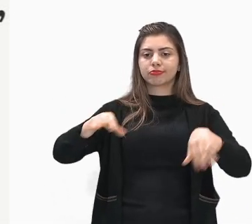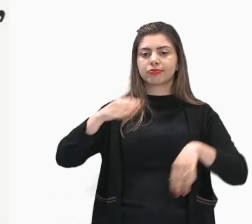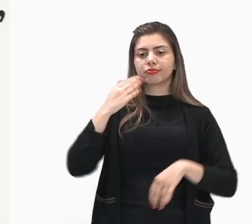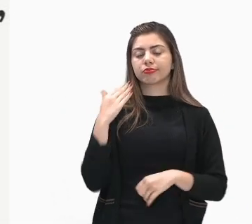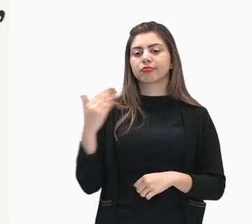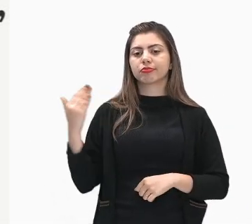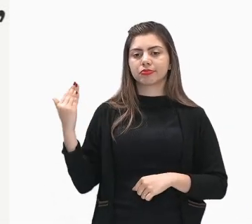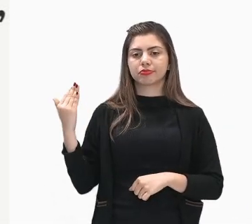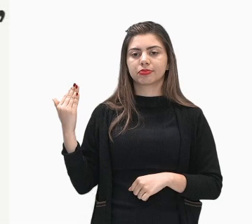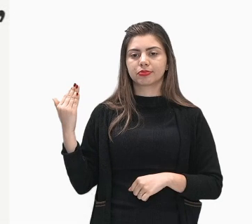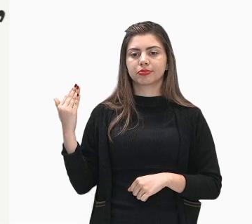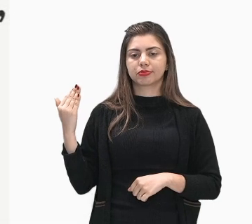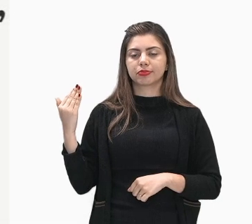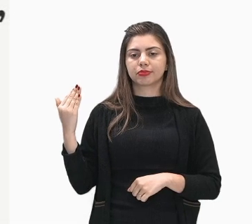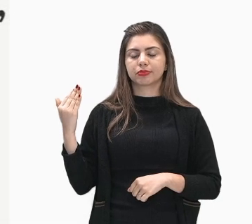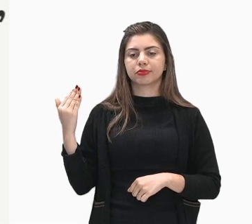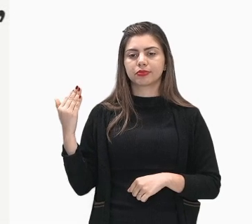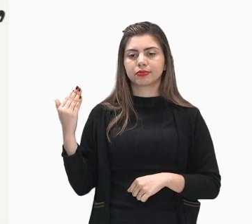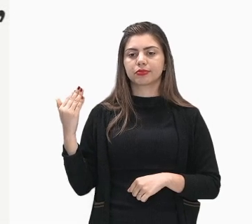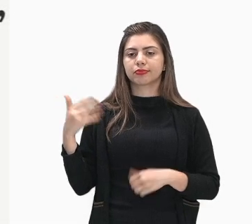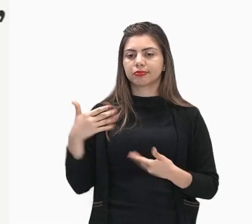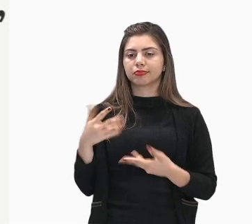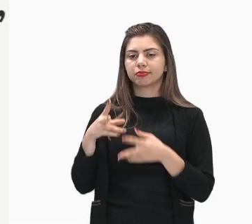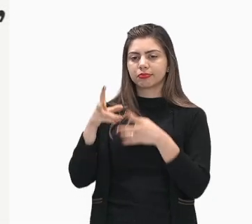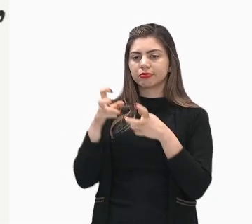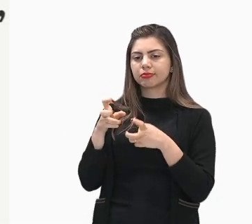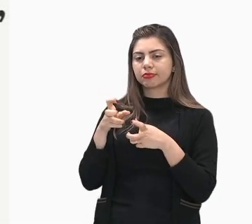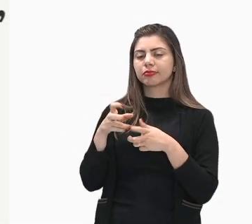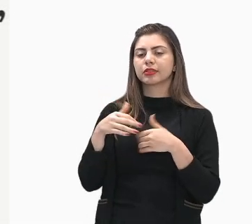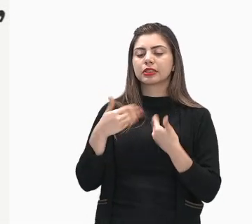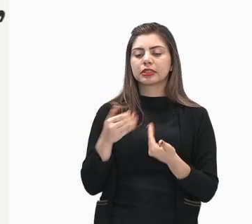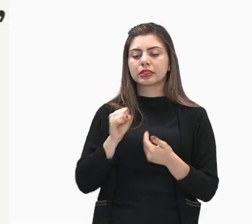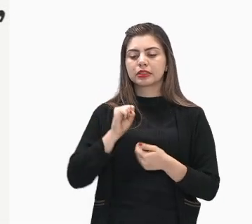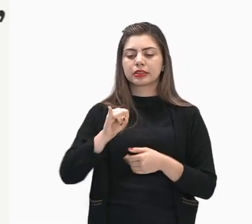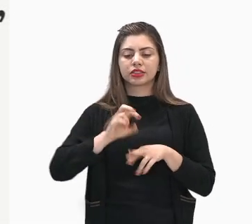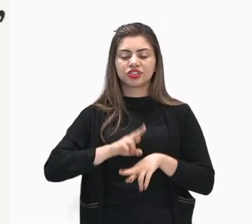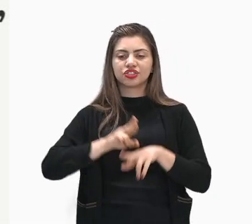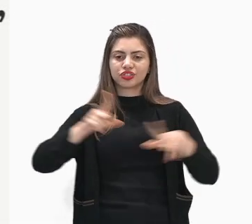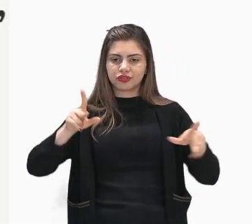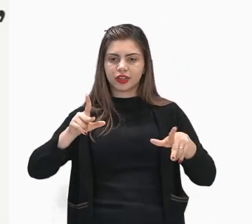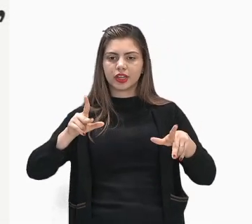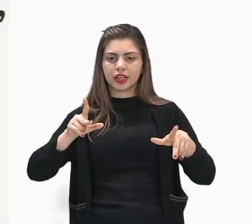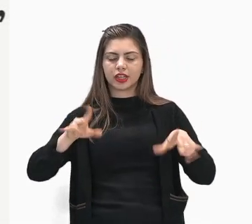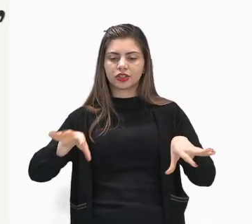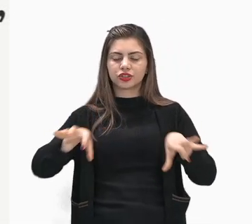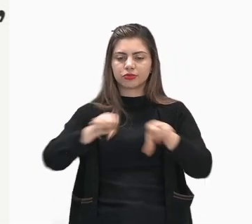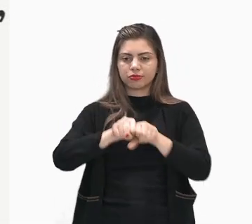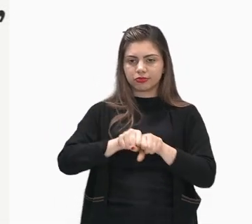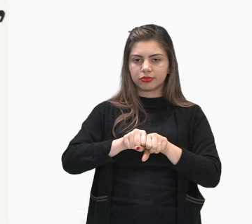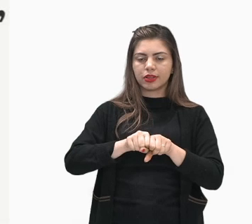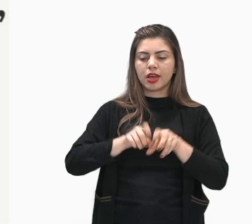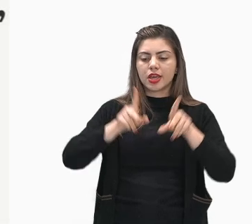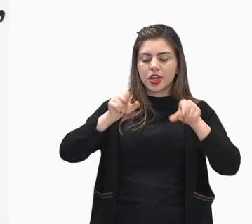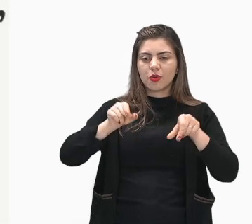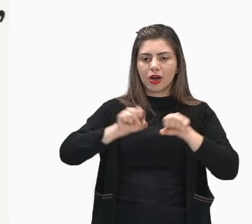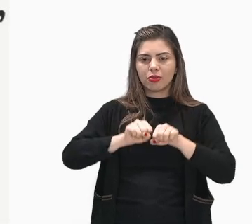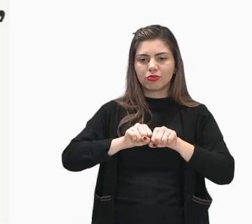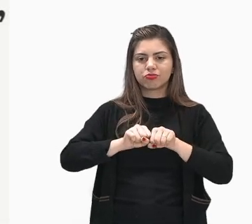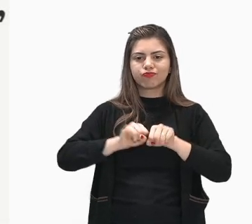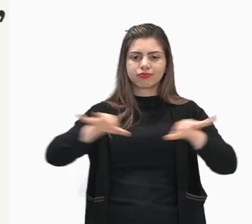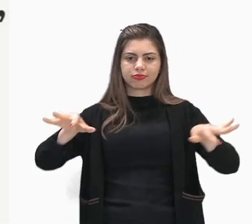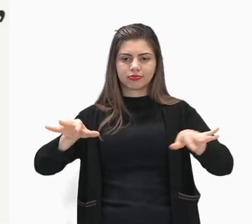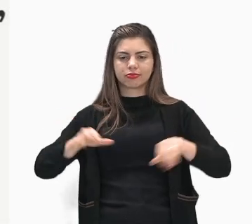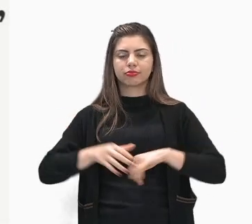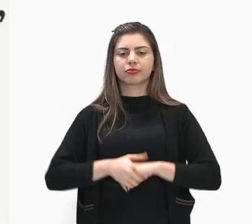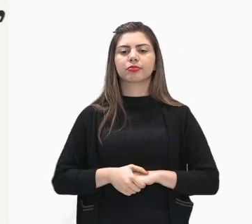linha, repulsão e atração quando eu aproximo polos que são diferentes, tá? Então, olha